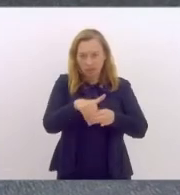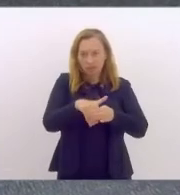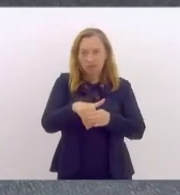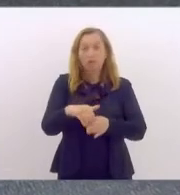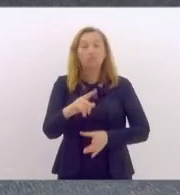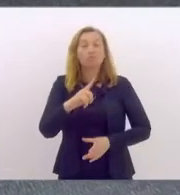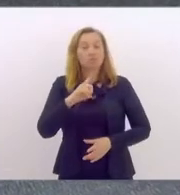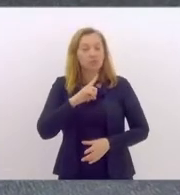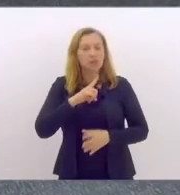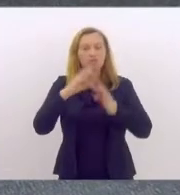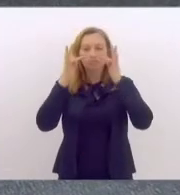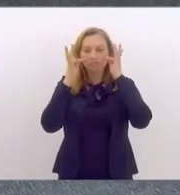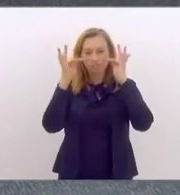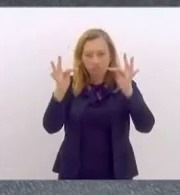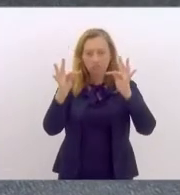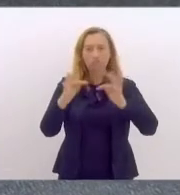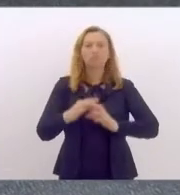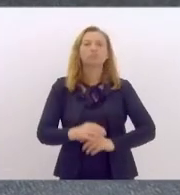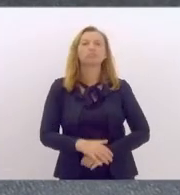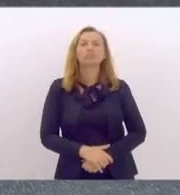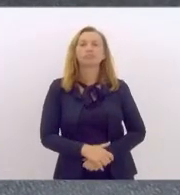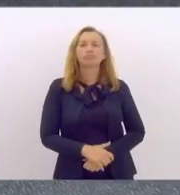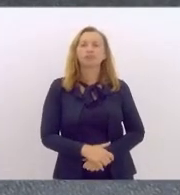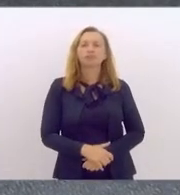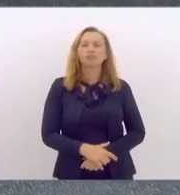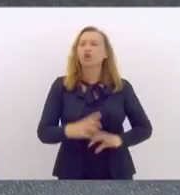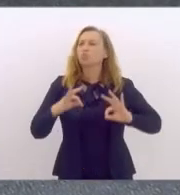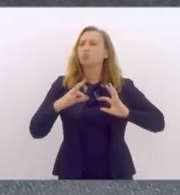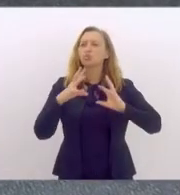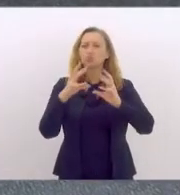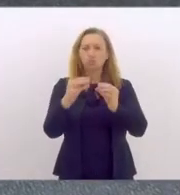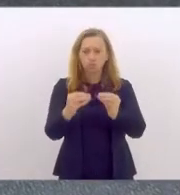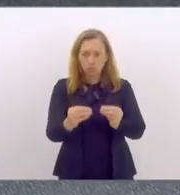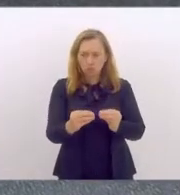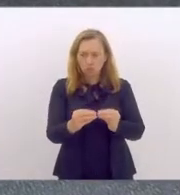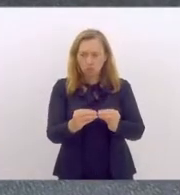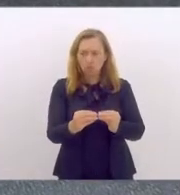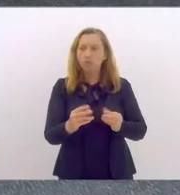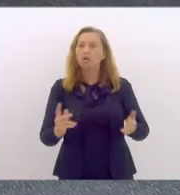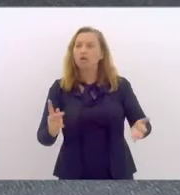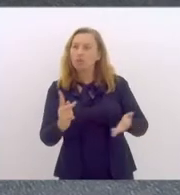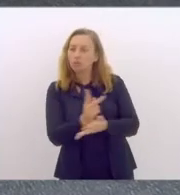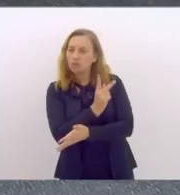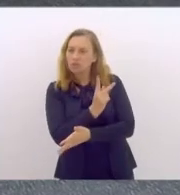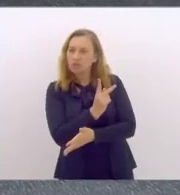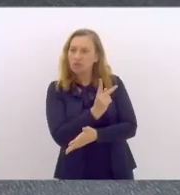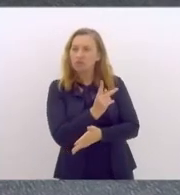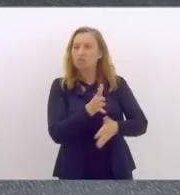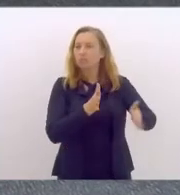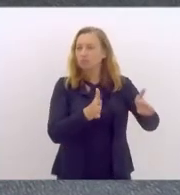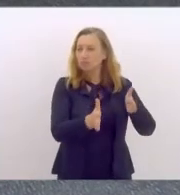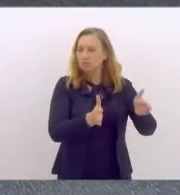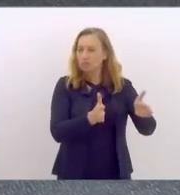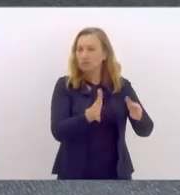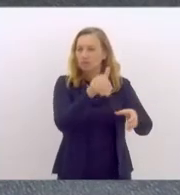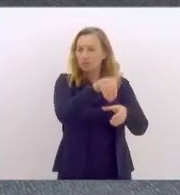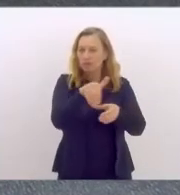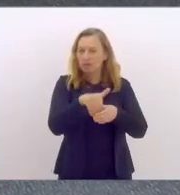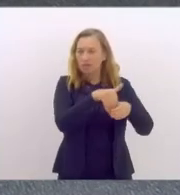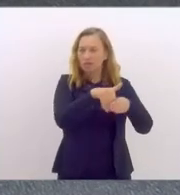tem um testemunho de tudo aquilo que ocorreu naquela sessão Olha